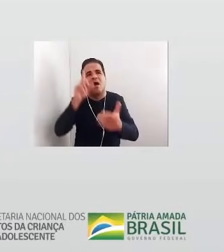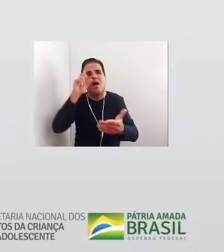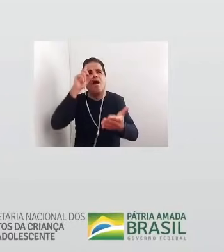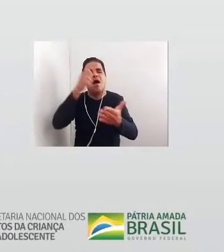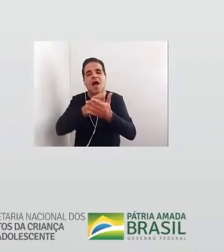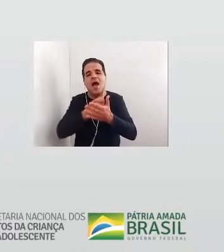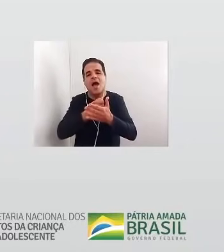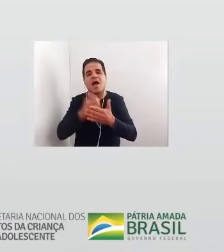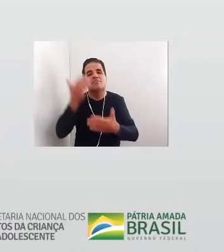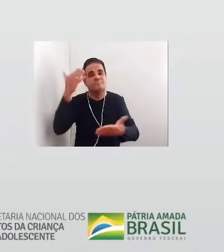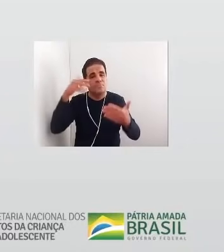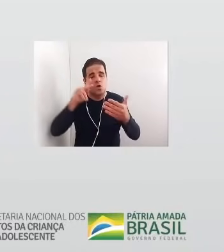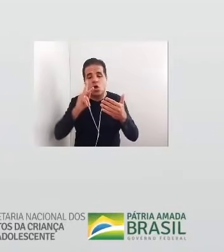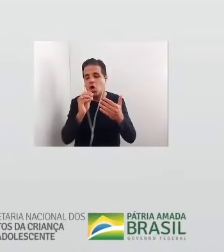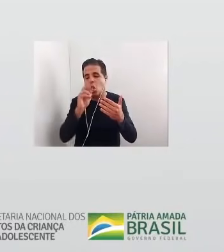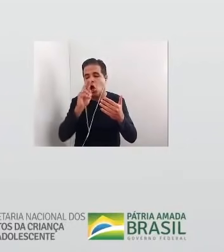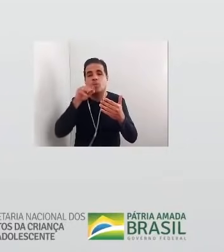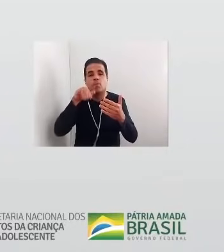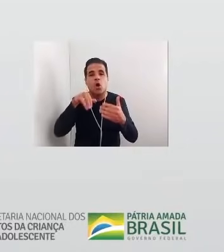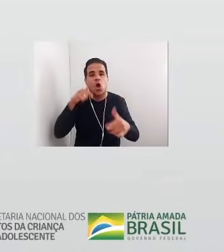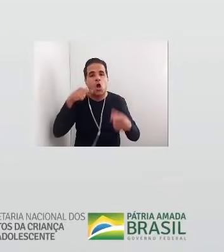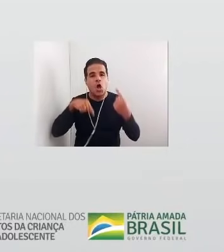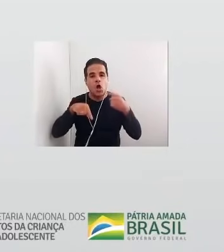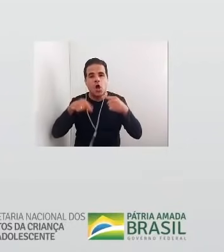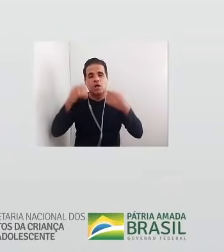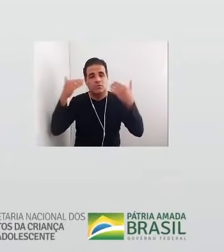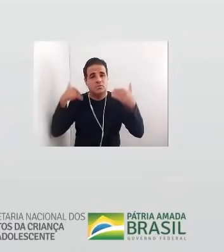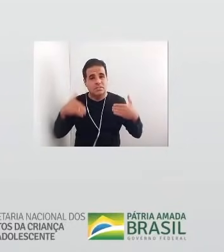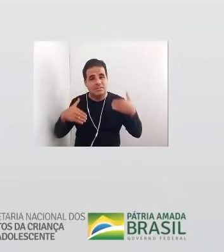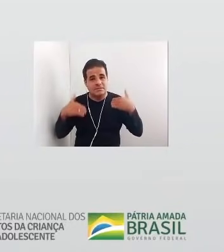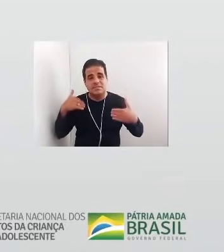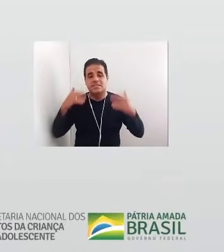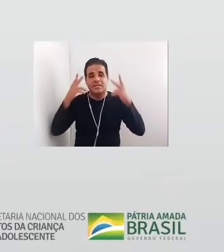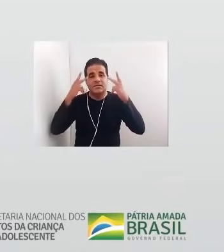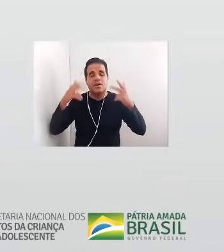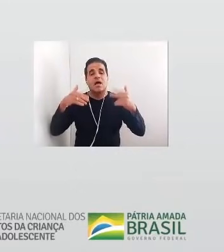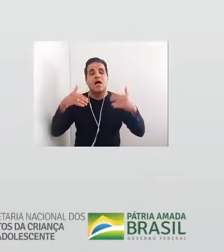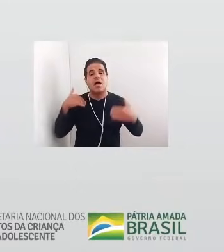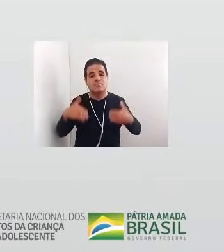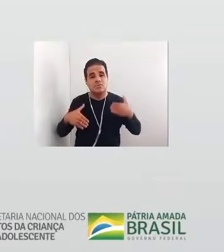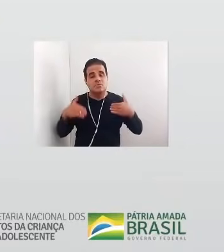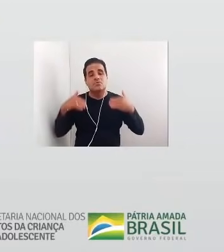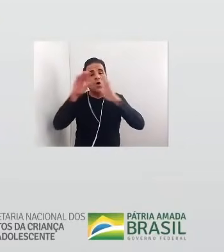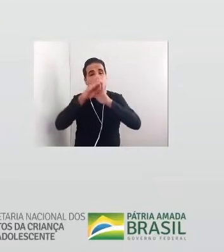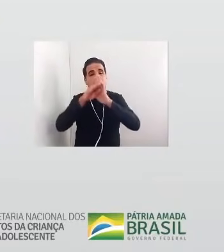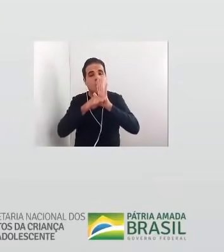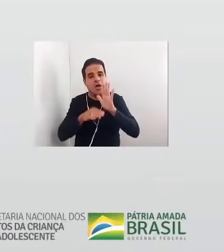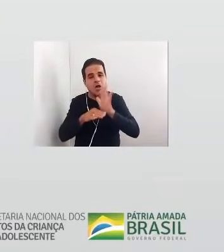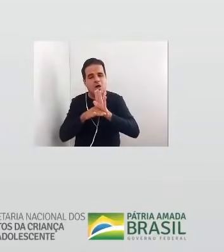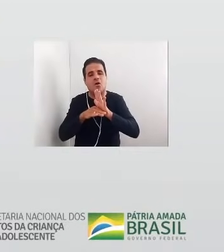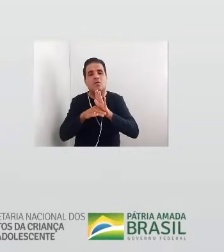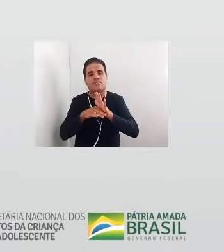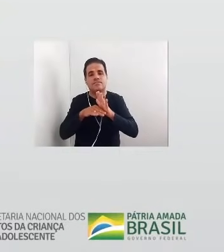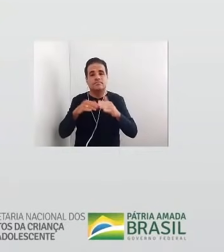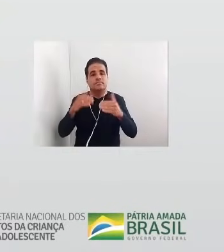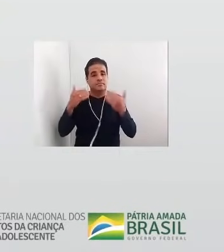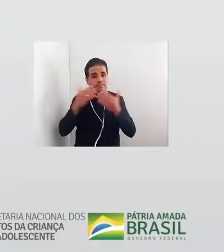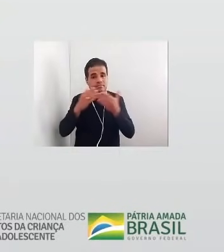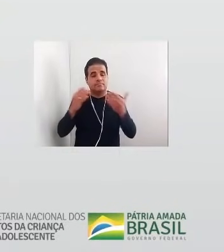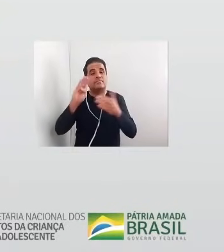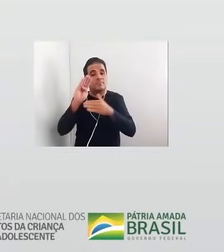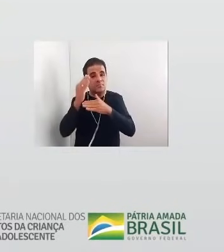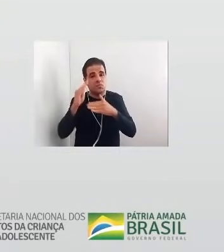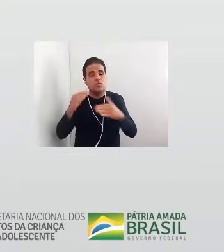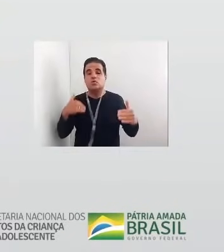hormônios naturais que vão ser descarregados pela programação fisiológica, hormonal e biológica do